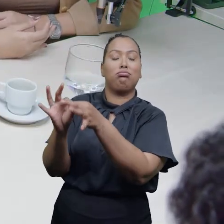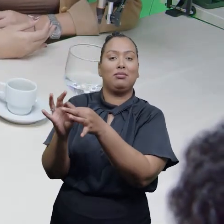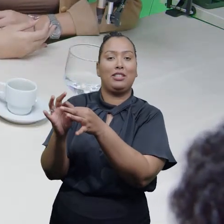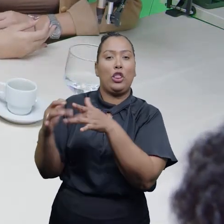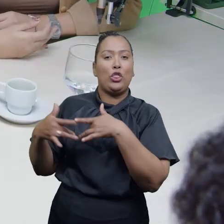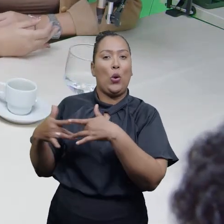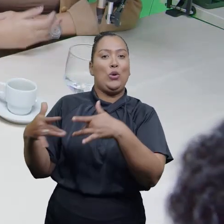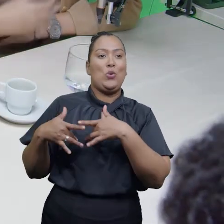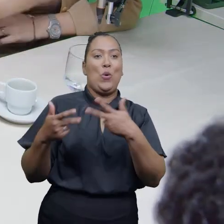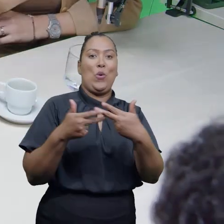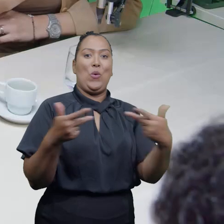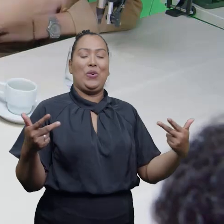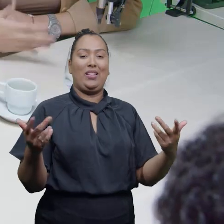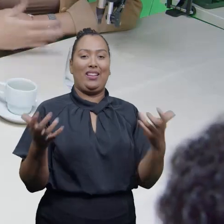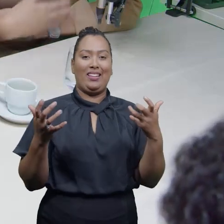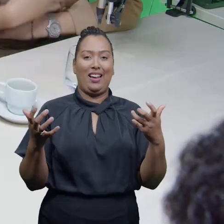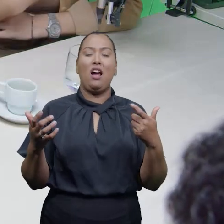atuação.